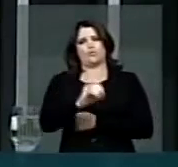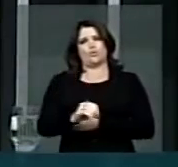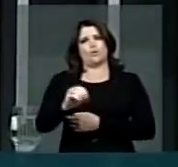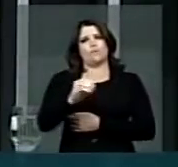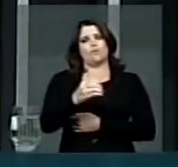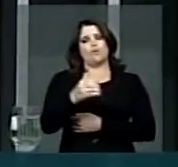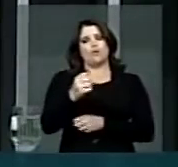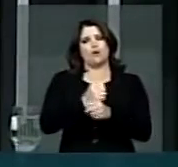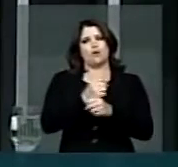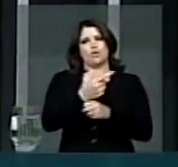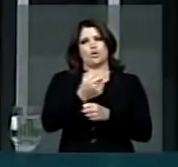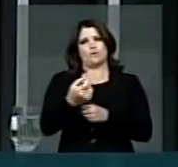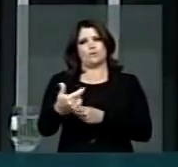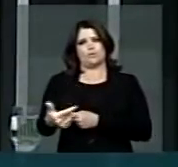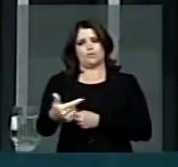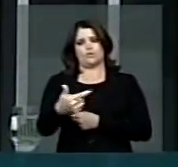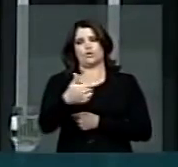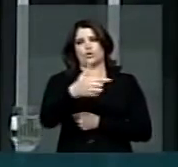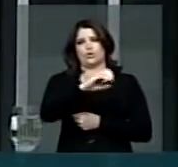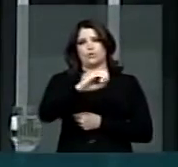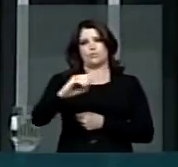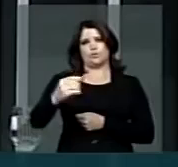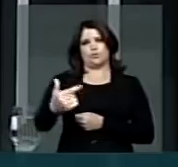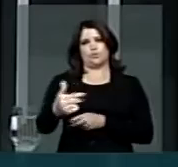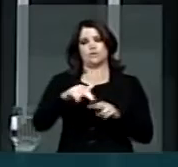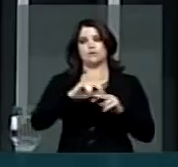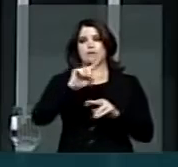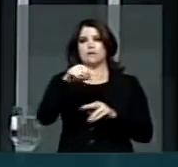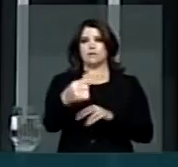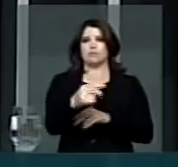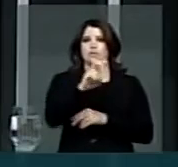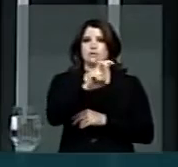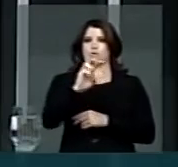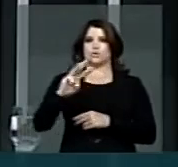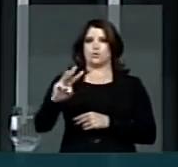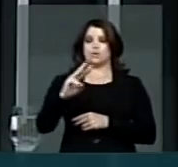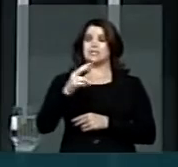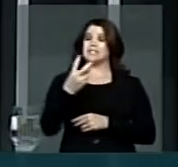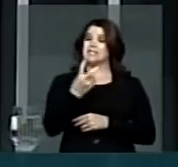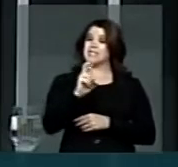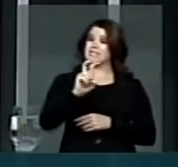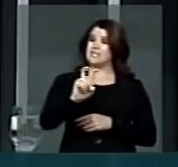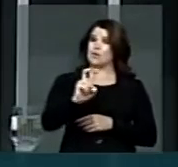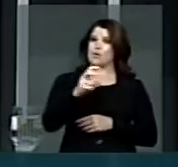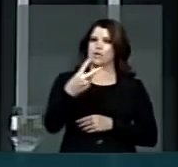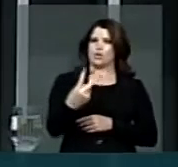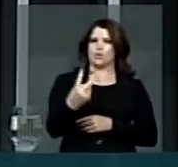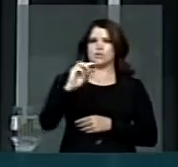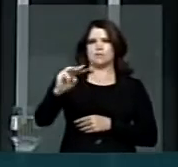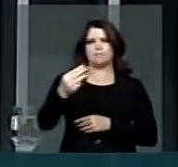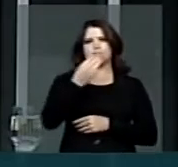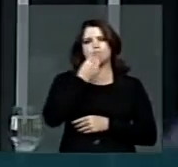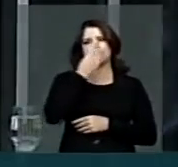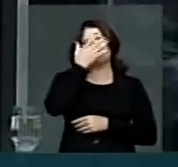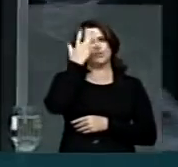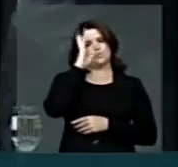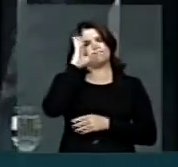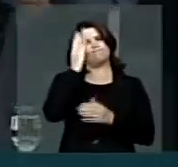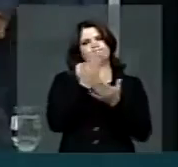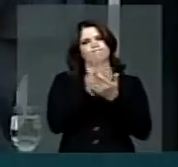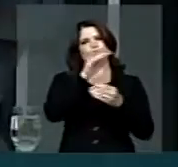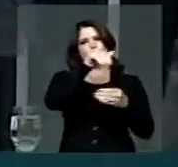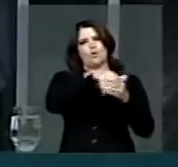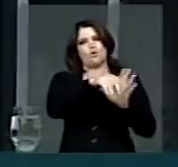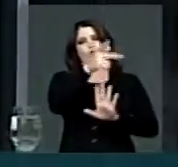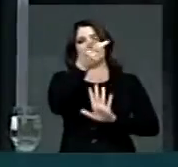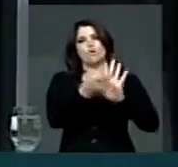de 2002, quando 52 milhões de brasileiros depositaram no projeto do